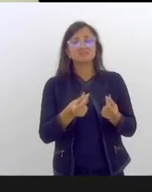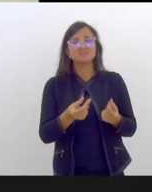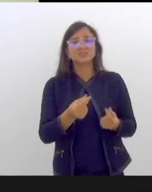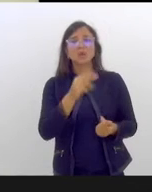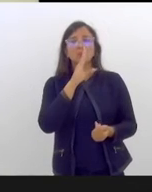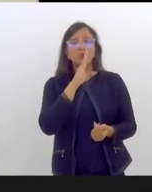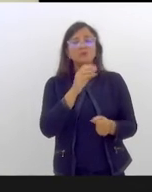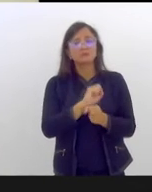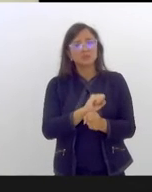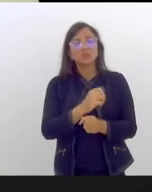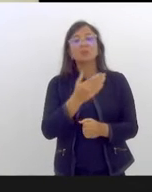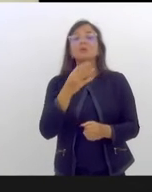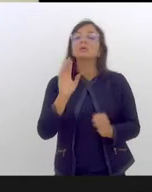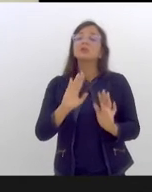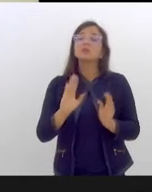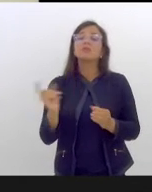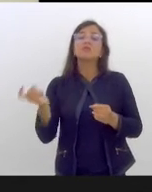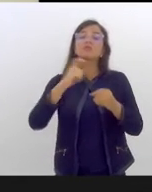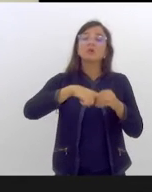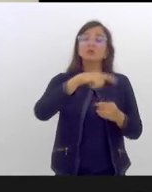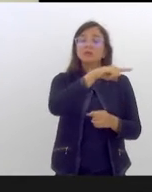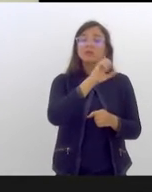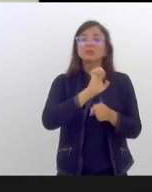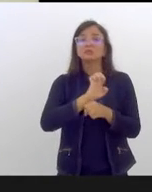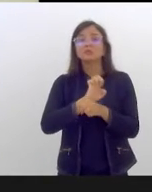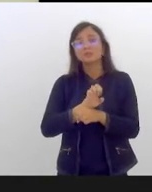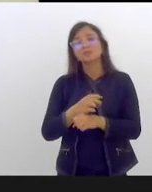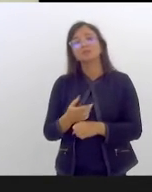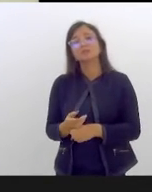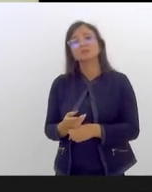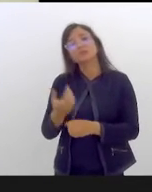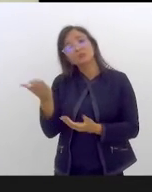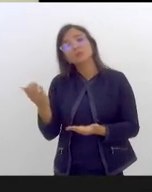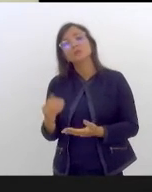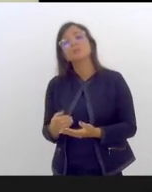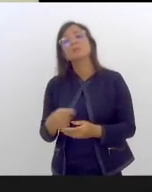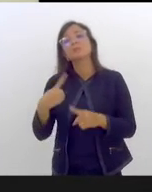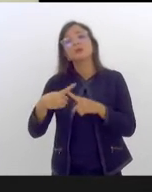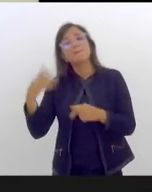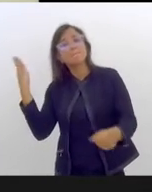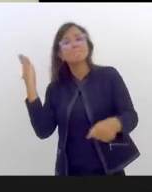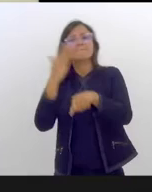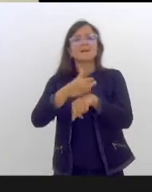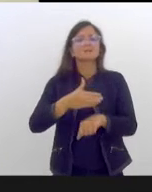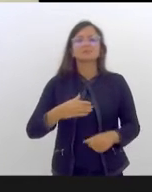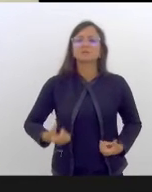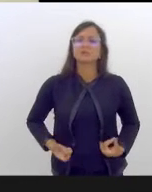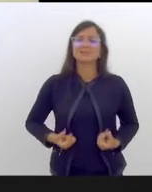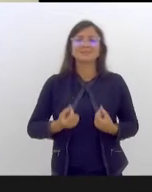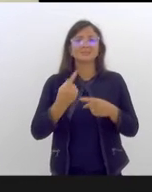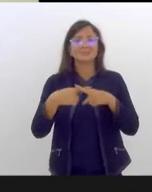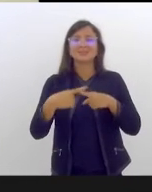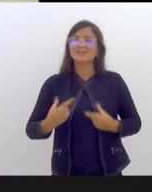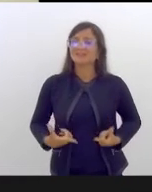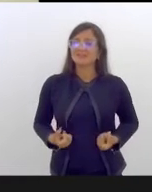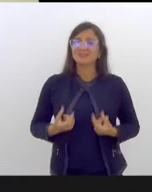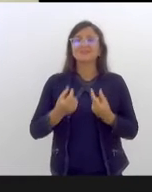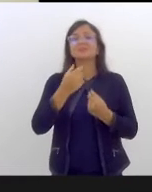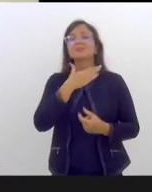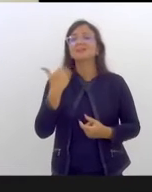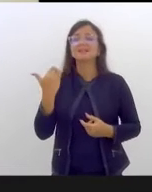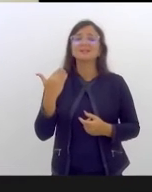o que já tem no fundo acabar com o fundo para combater o câncer o câncer tem matado muitas mulheres